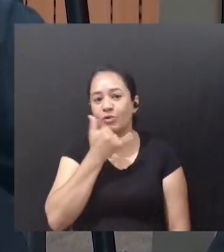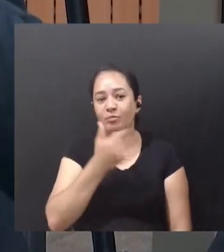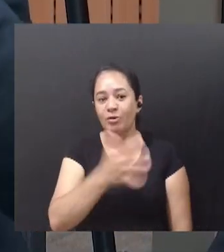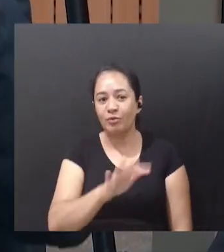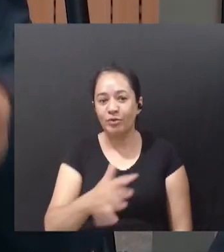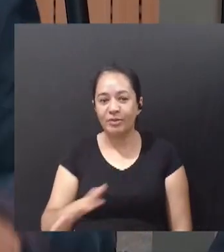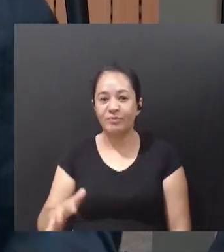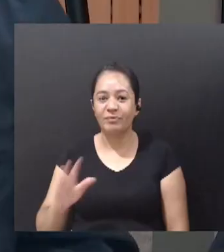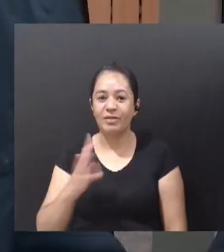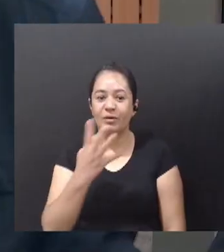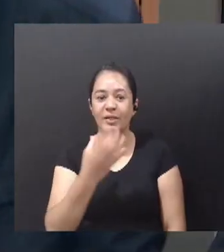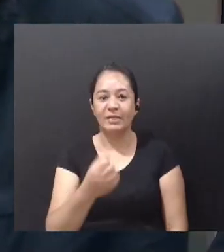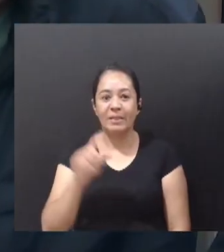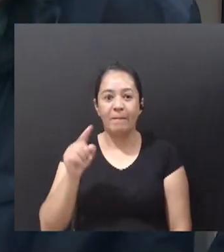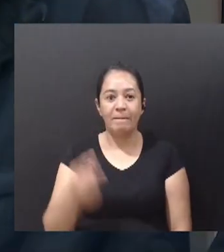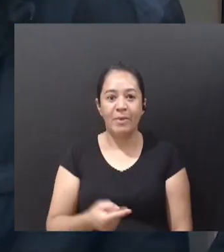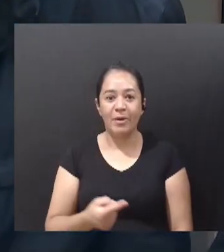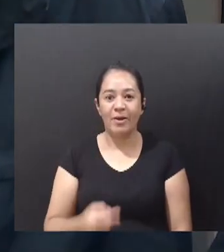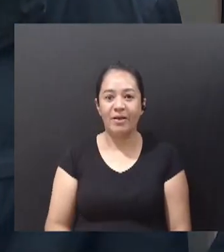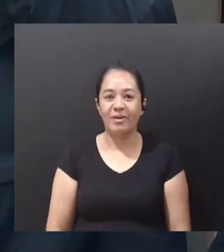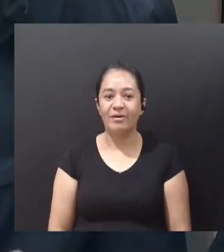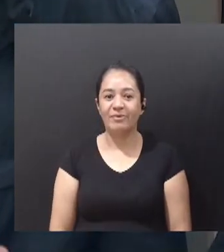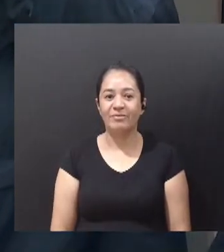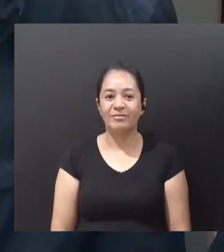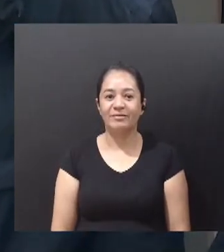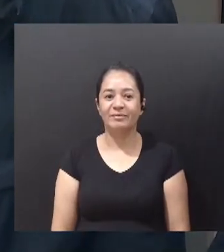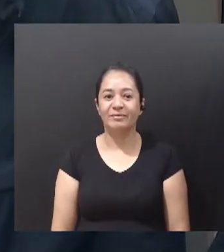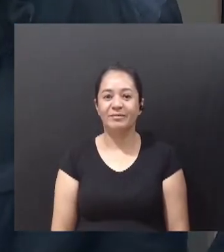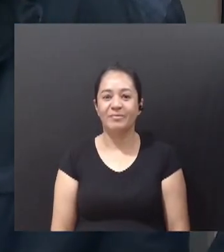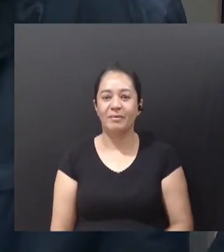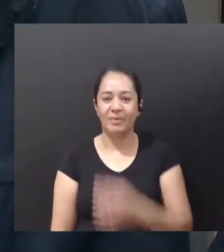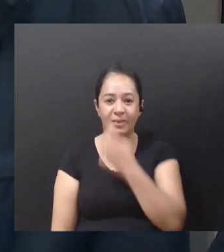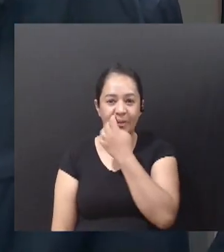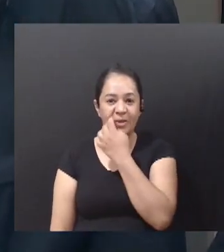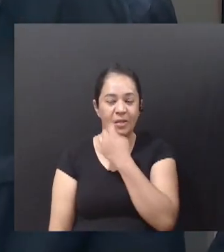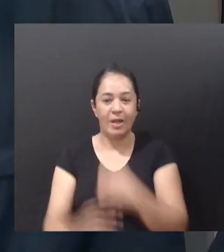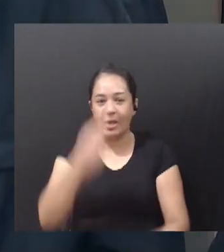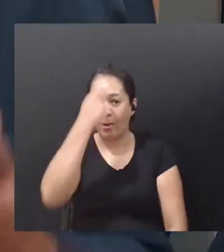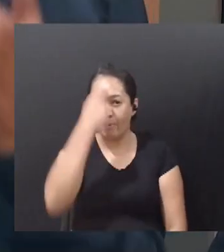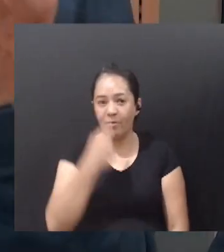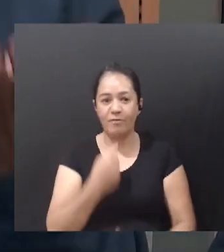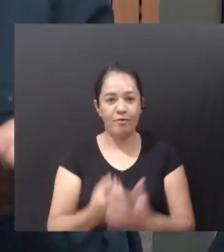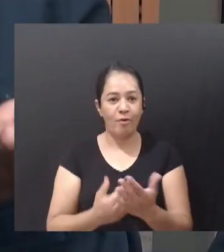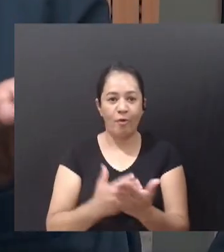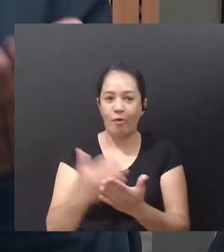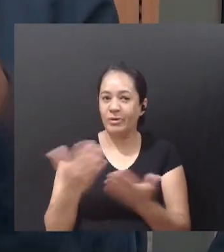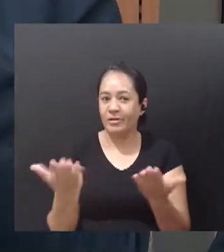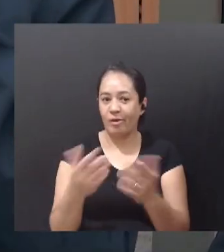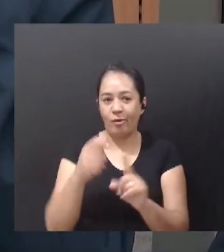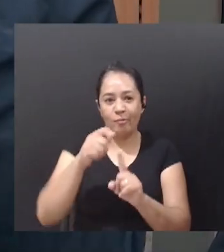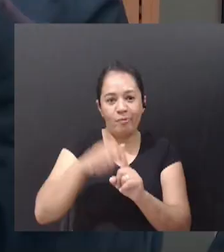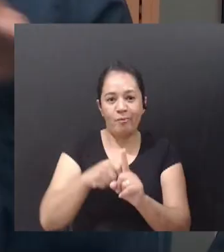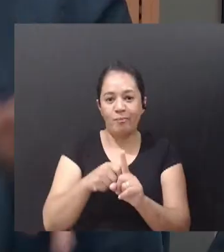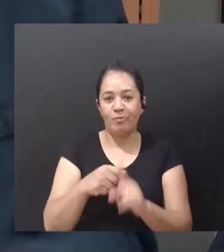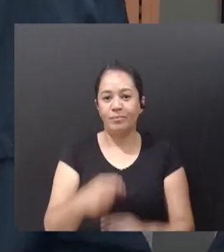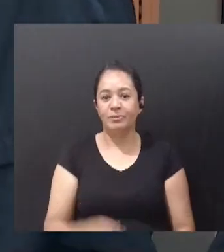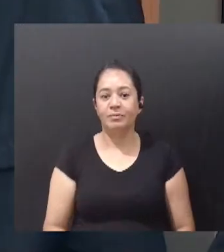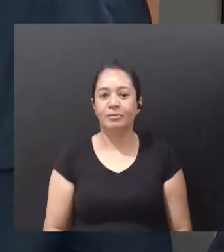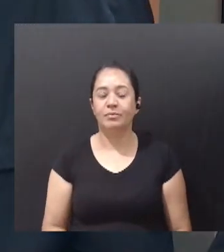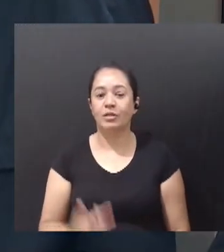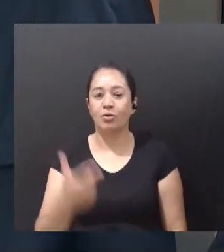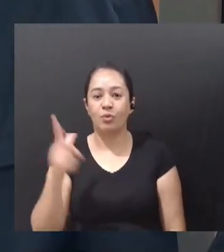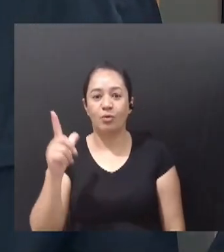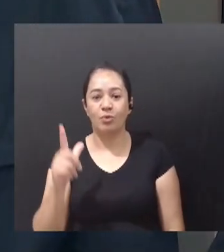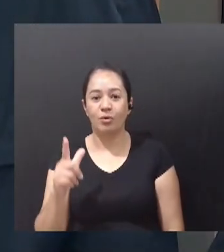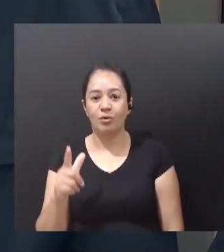mil, né, de visualização. E é um perfil que eu acabei de criar, não tem nem um mês. Porque o outro que eu tinha de 33 mil, o TikTok